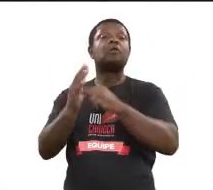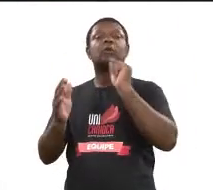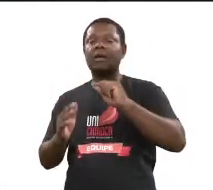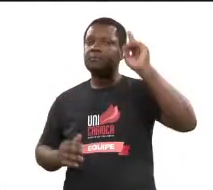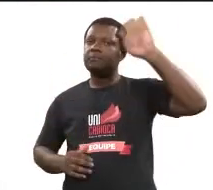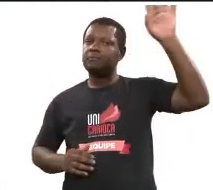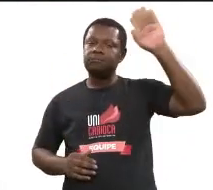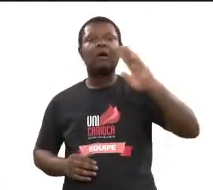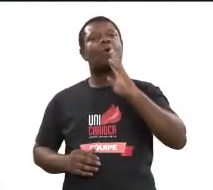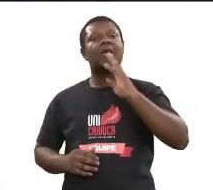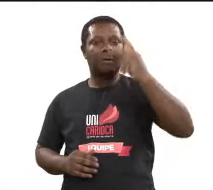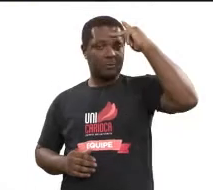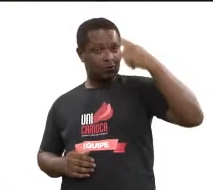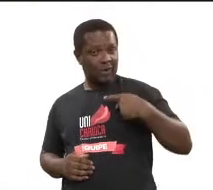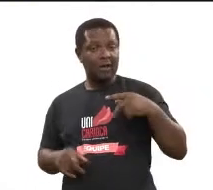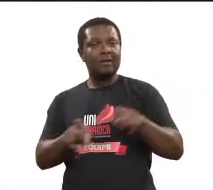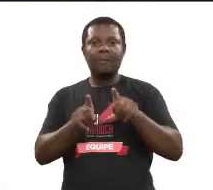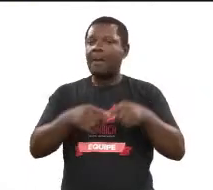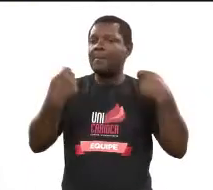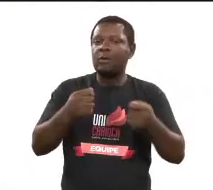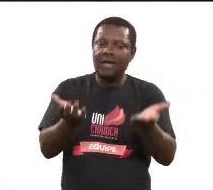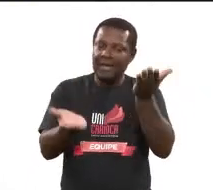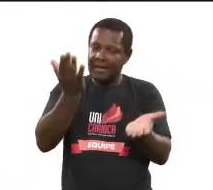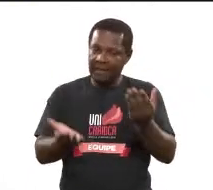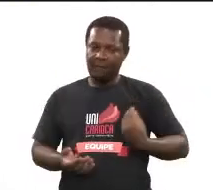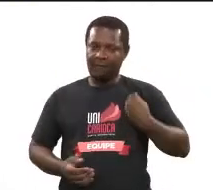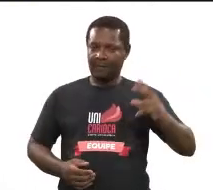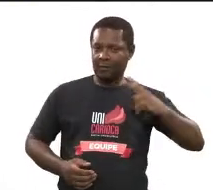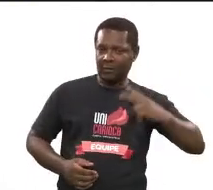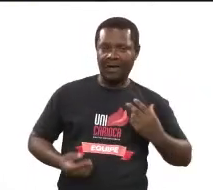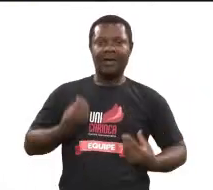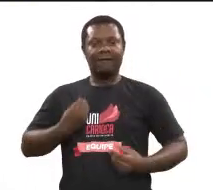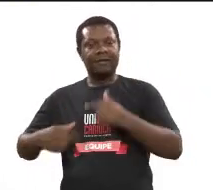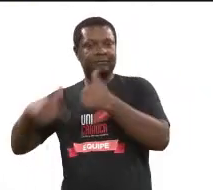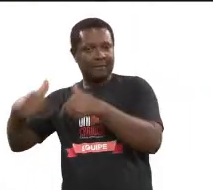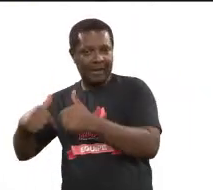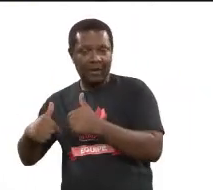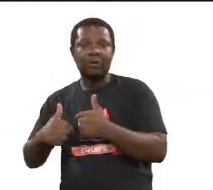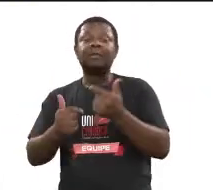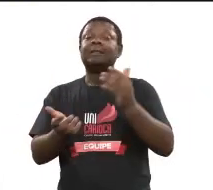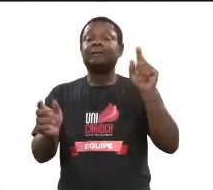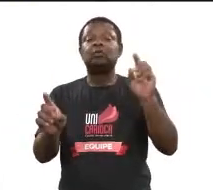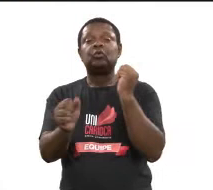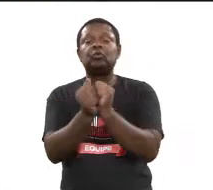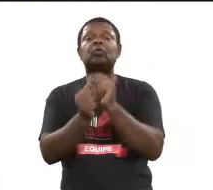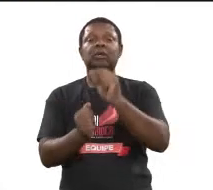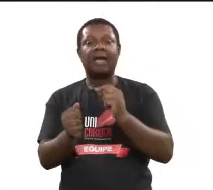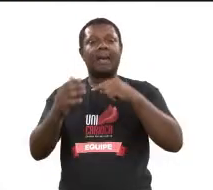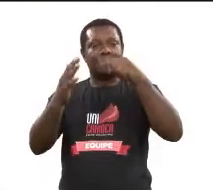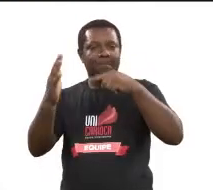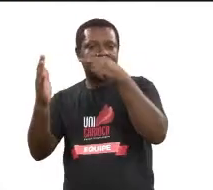como objetivo refletir sobre o autoconhecimento e a necessidade de equilíbrio entre vida pessoal e profissional, estabelecendo e